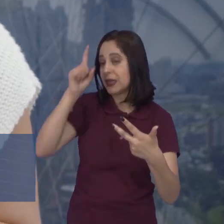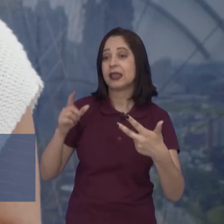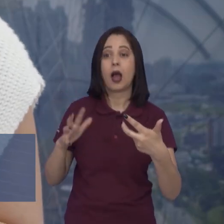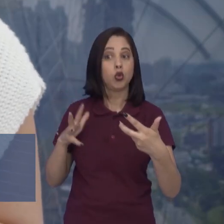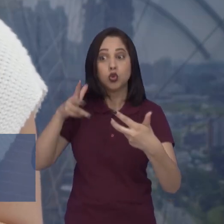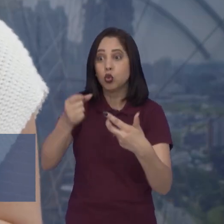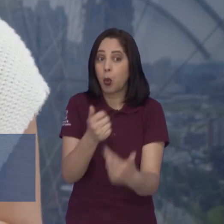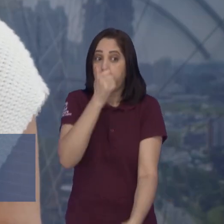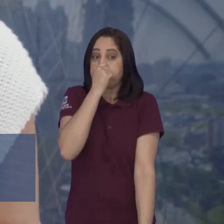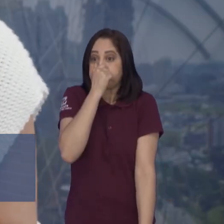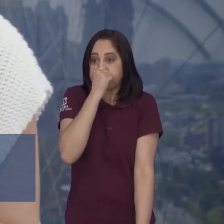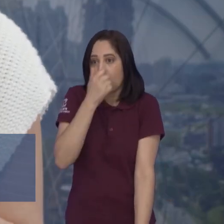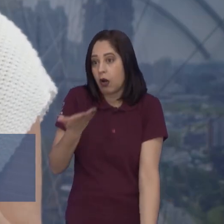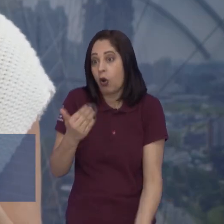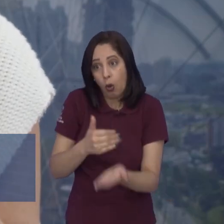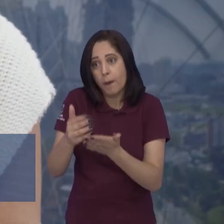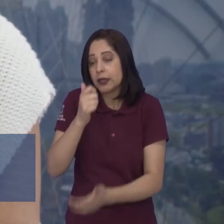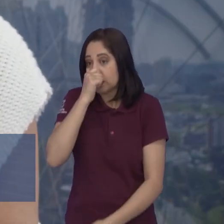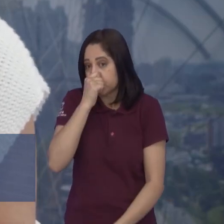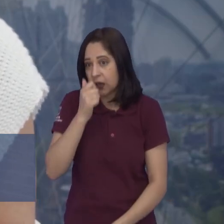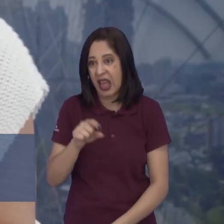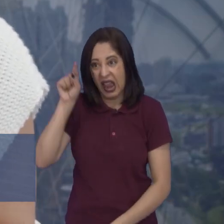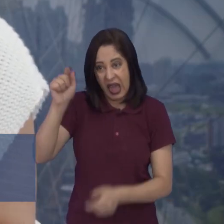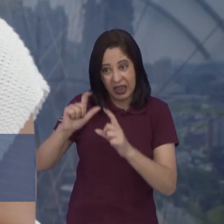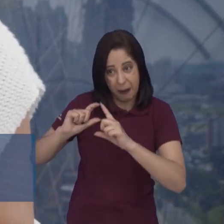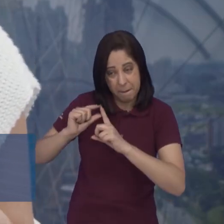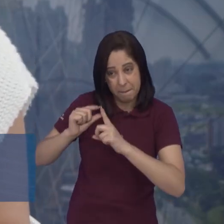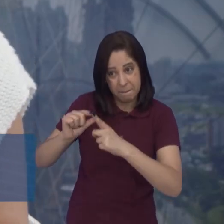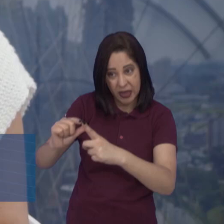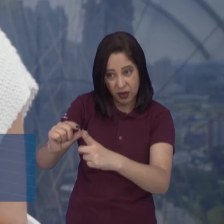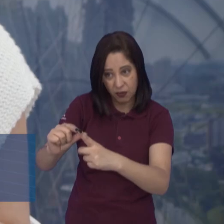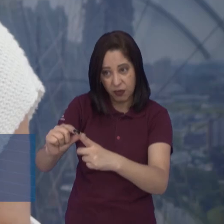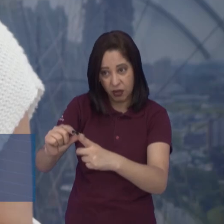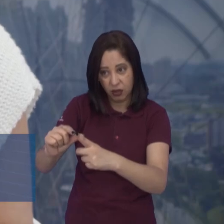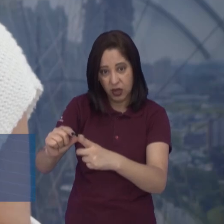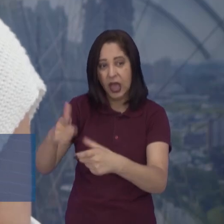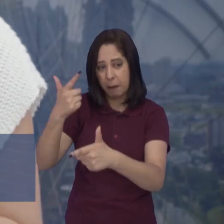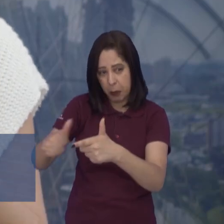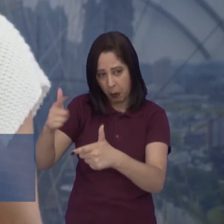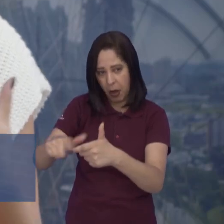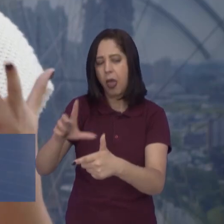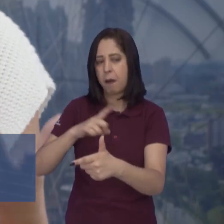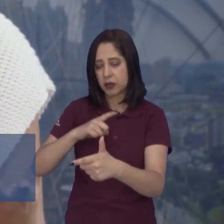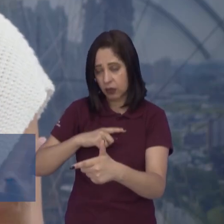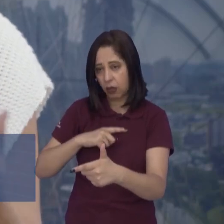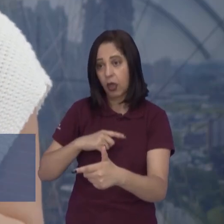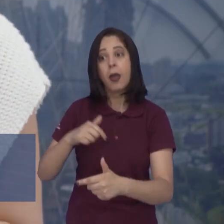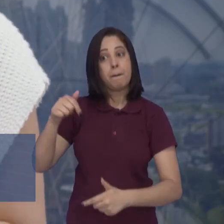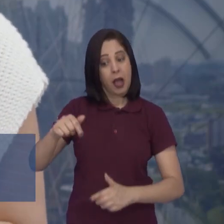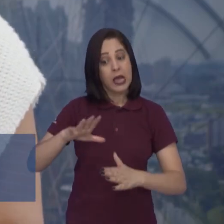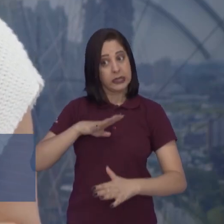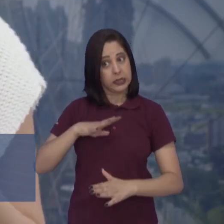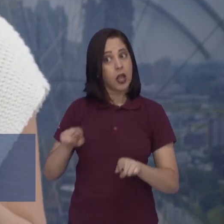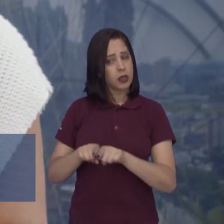público. Então, tudo isso não é só a periferia que já tem esse déficit, né? Já tem esse problema que não foi pensado. A